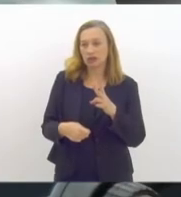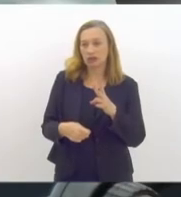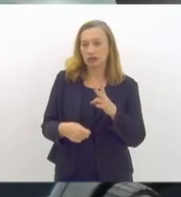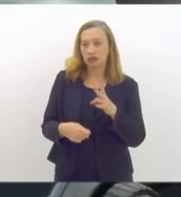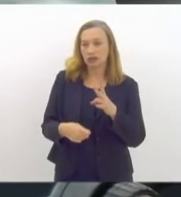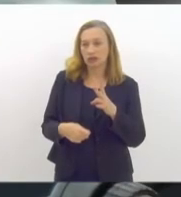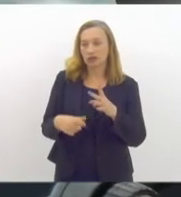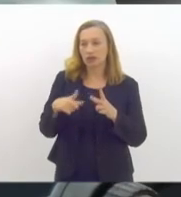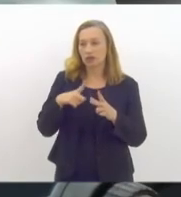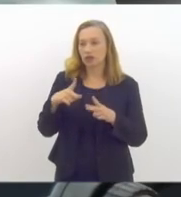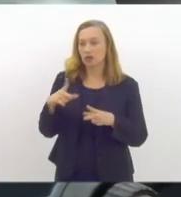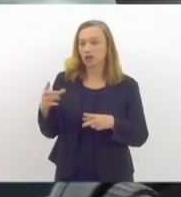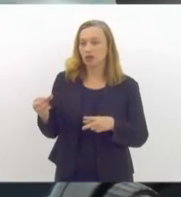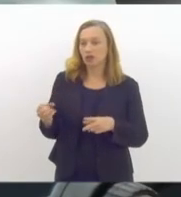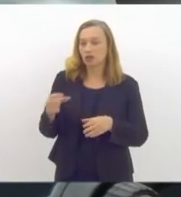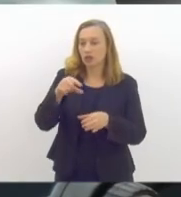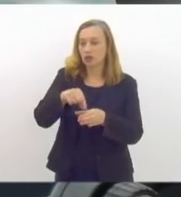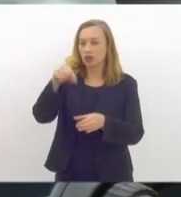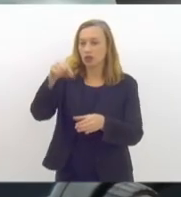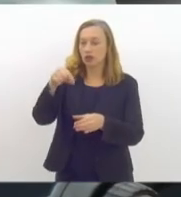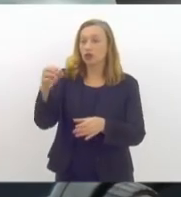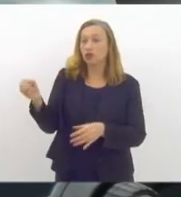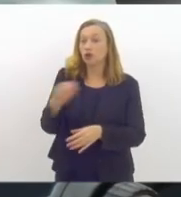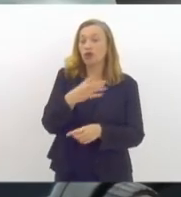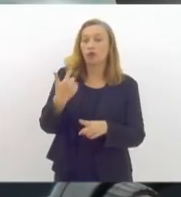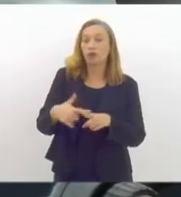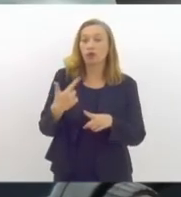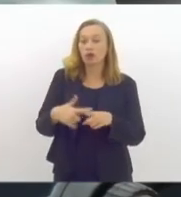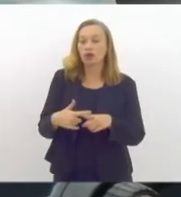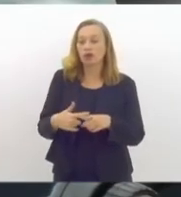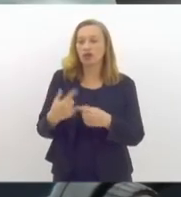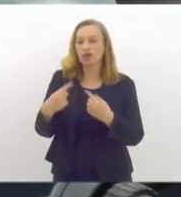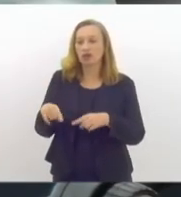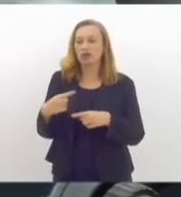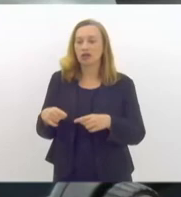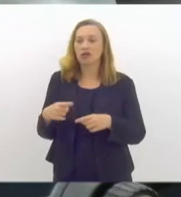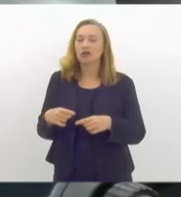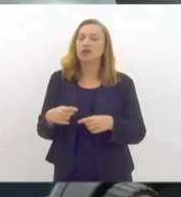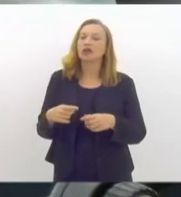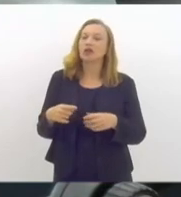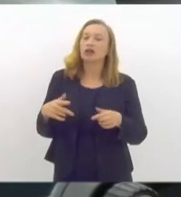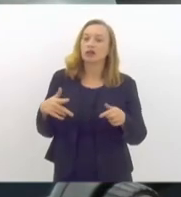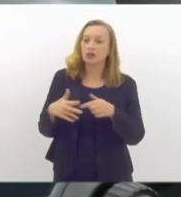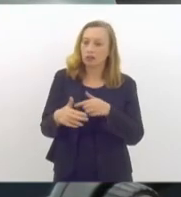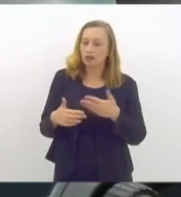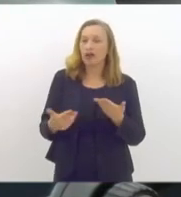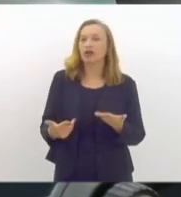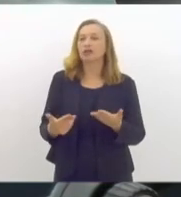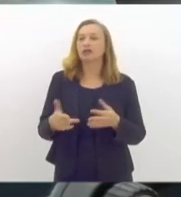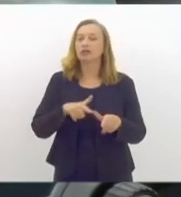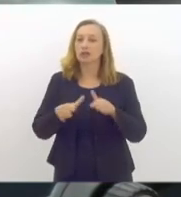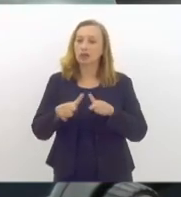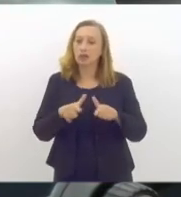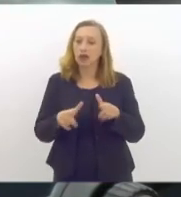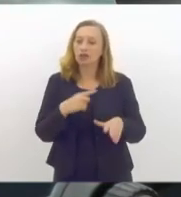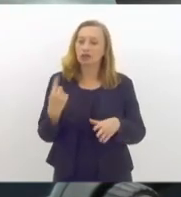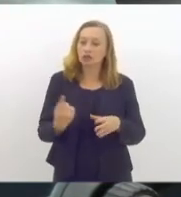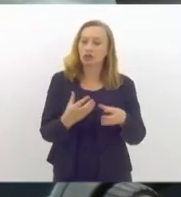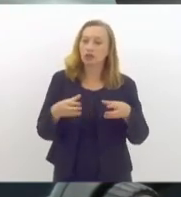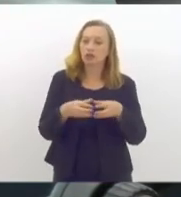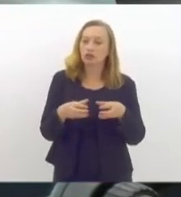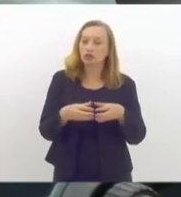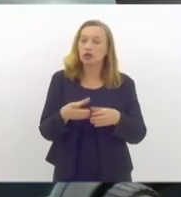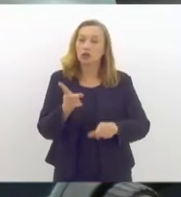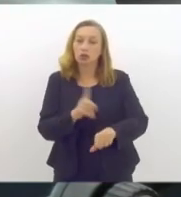a gente ter uma nova eleição, porque isso implica no trabalho do mecanismo, porque isso implica, né, no tempo